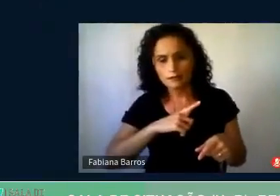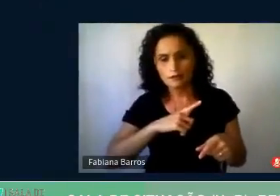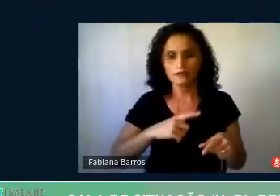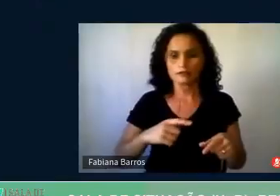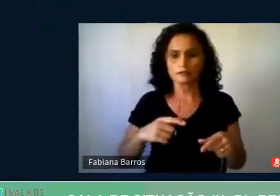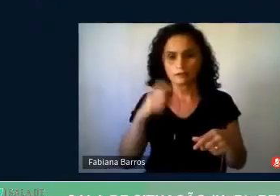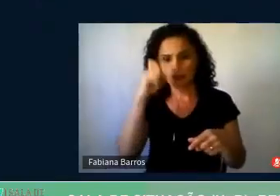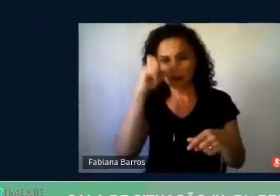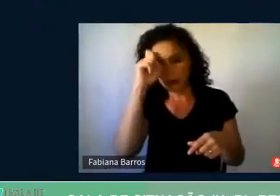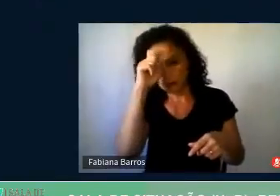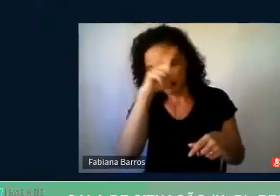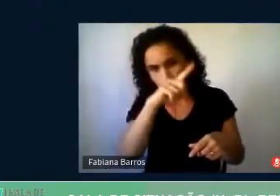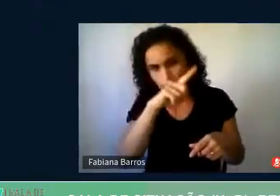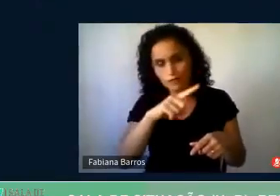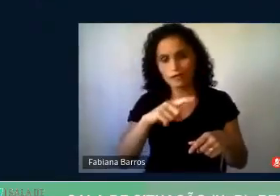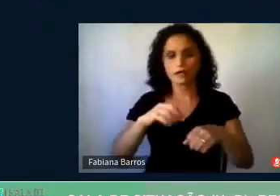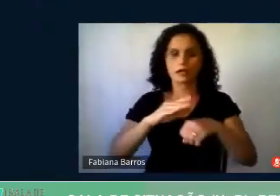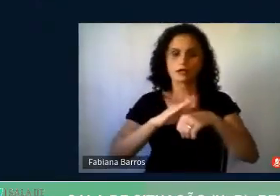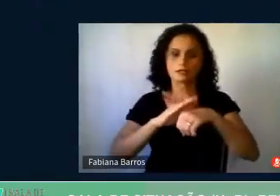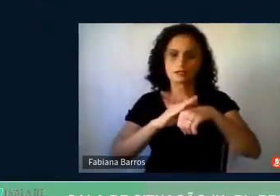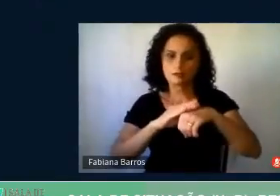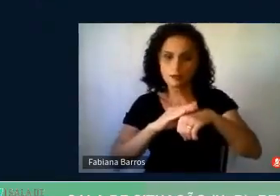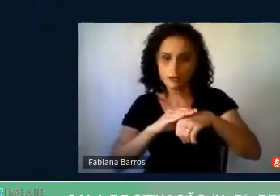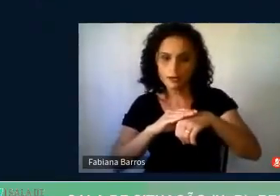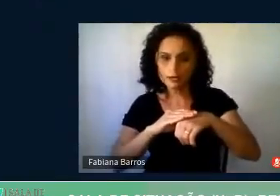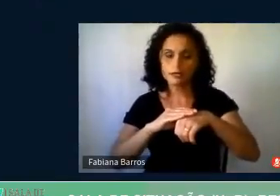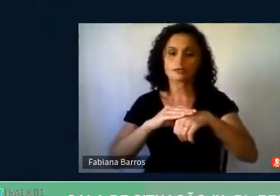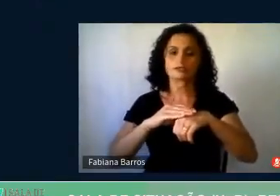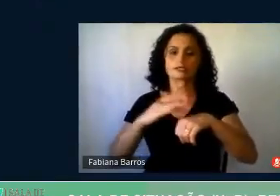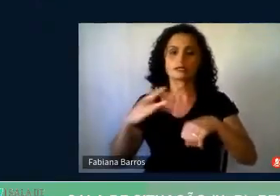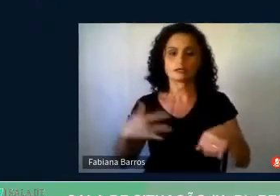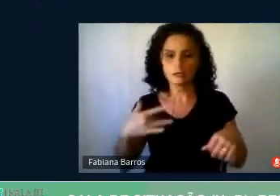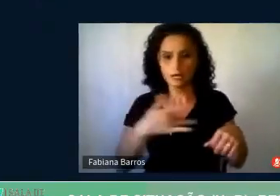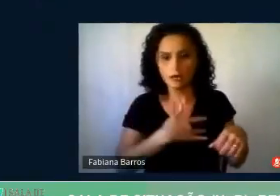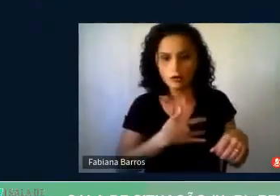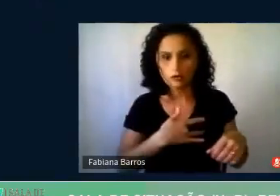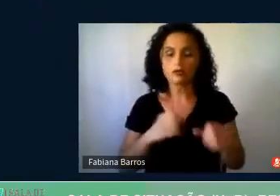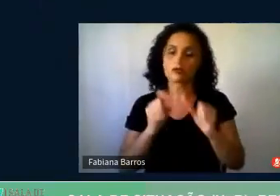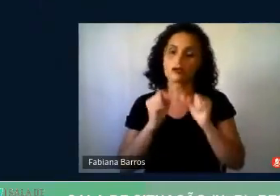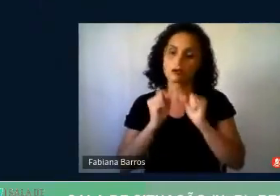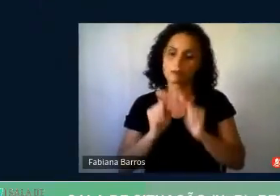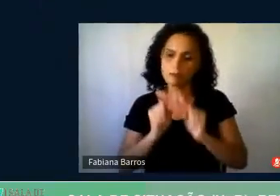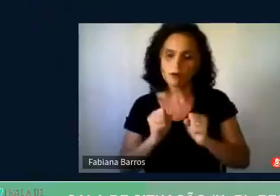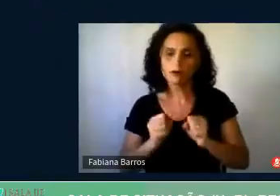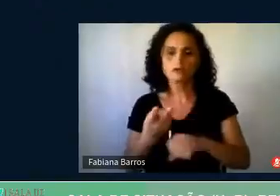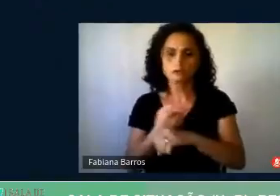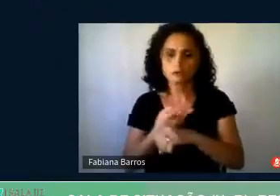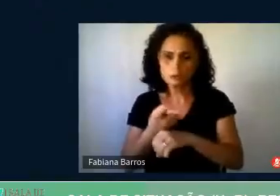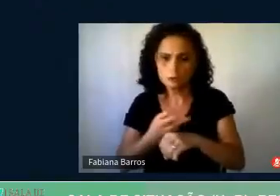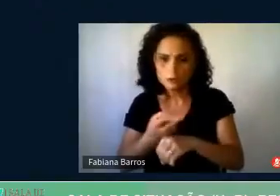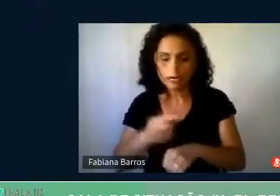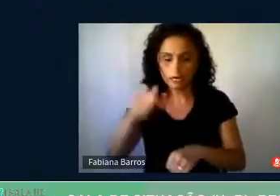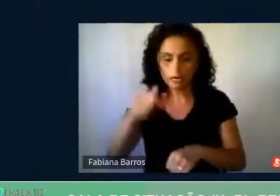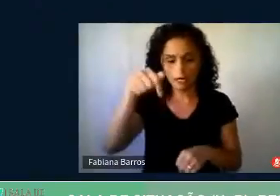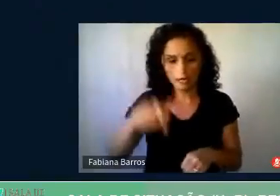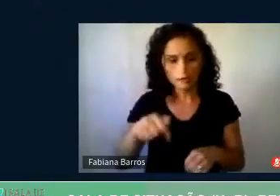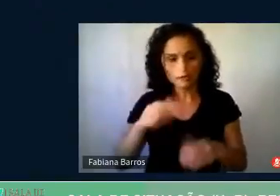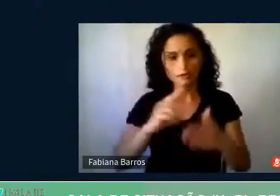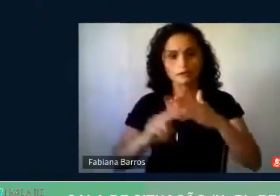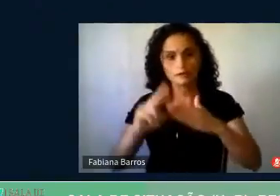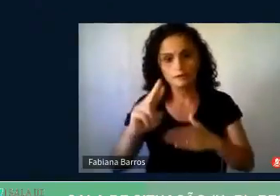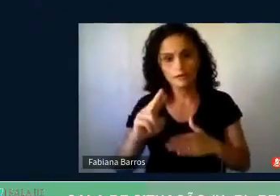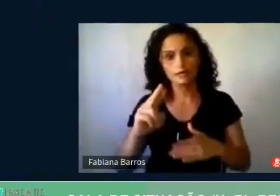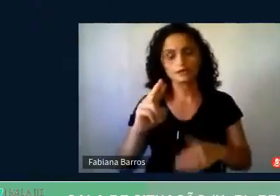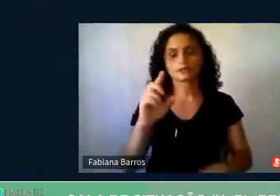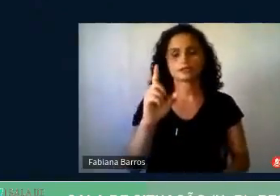espetacular, ligando para cada uma dessas pessoas, orientando elas, identificando os casos e os contatos para que a gente possa tentar ajudar e contribuir na contenção